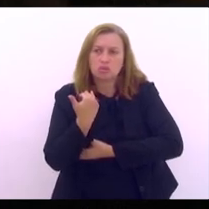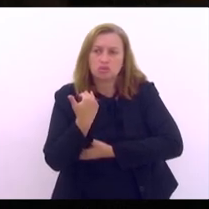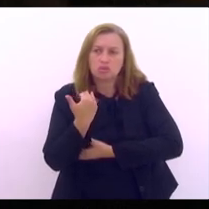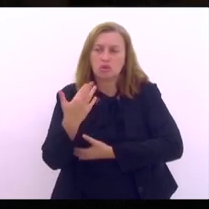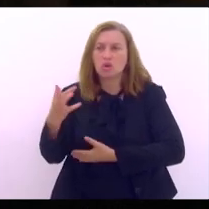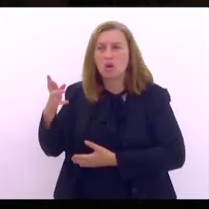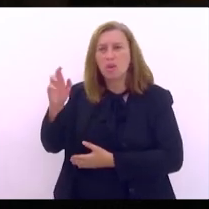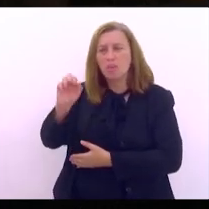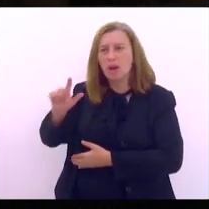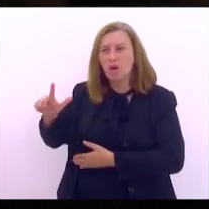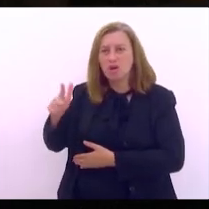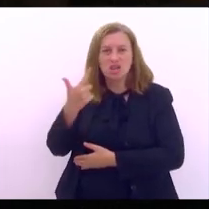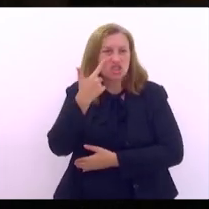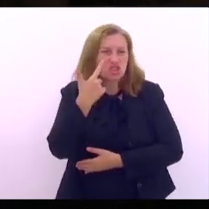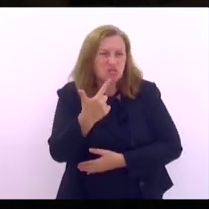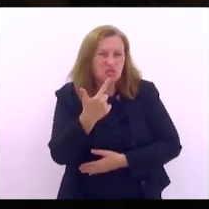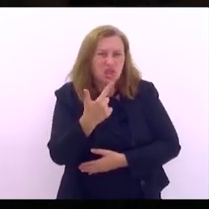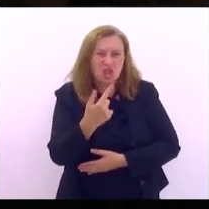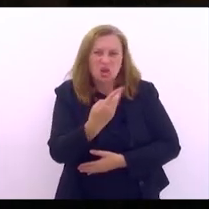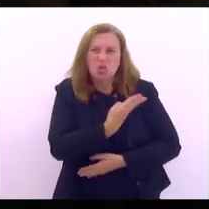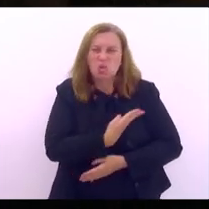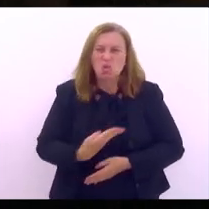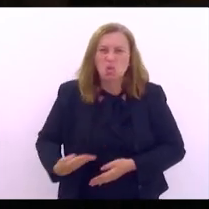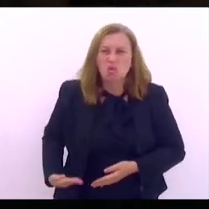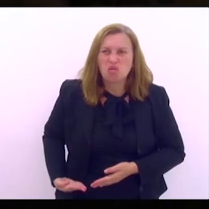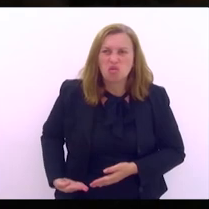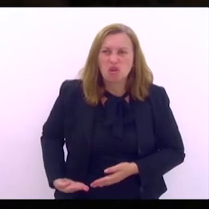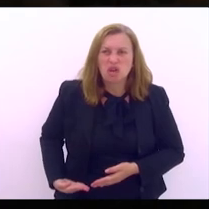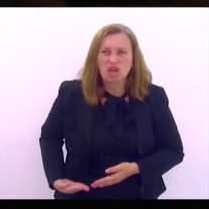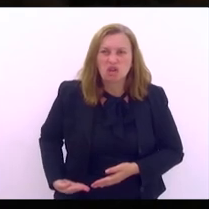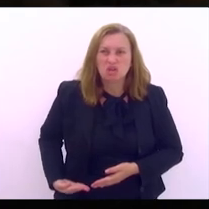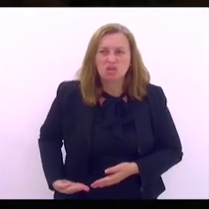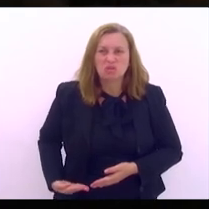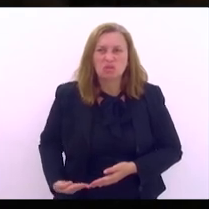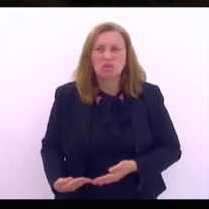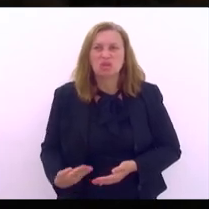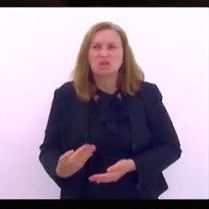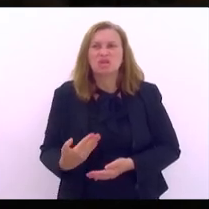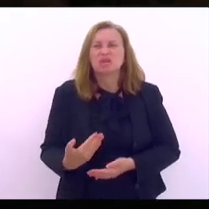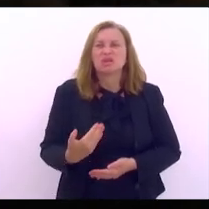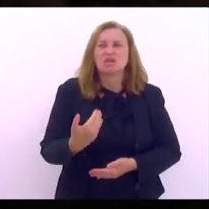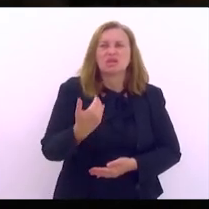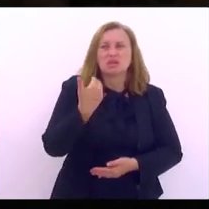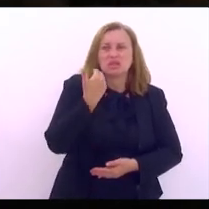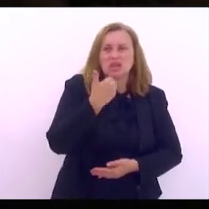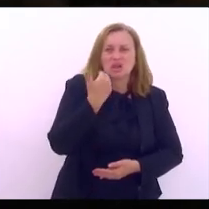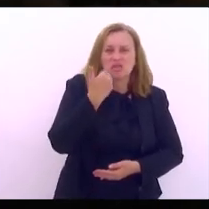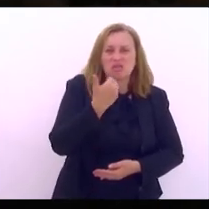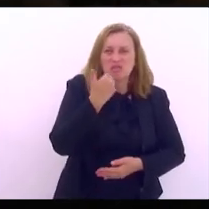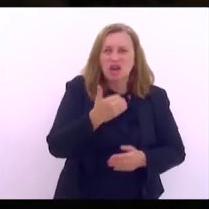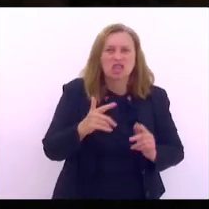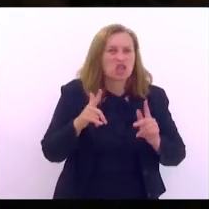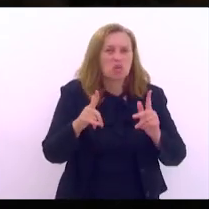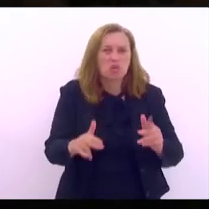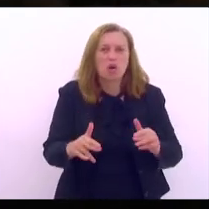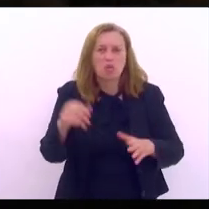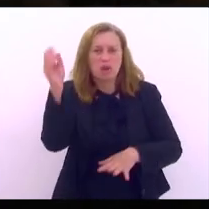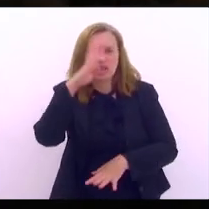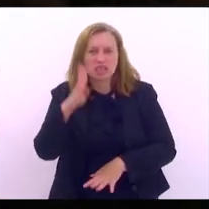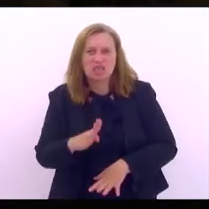E a gente vê um governo frouxo como o brasileiro, uma